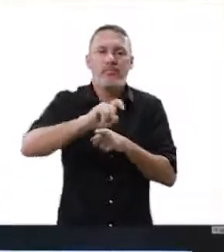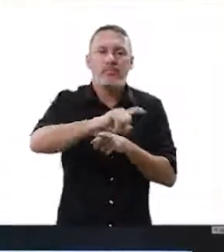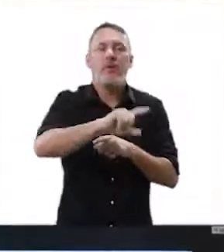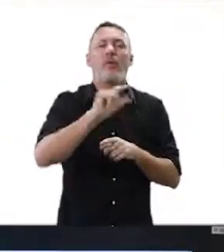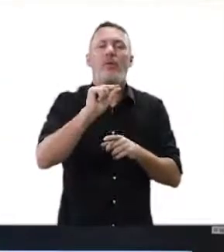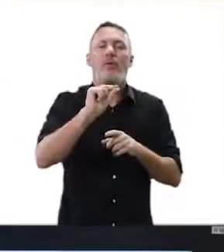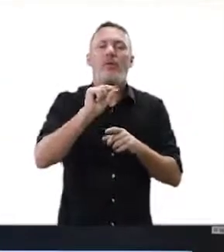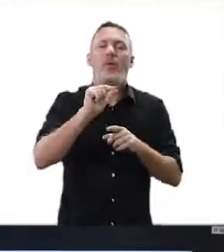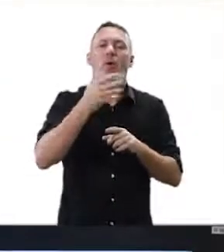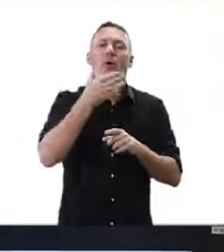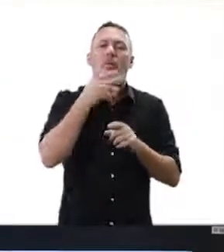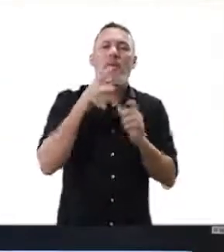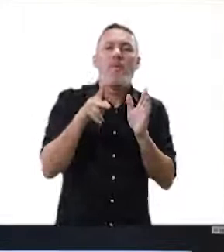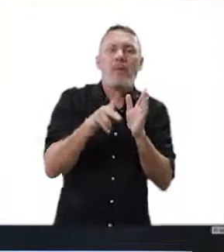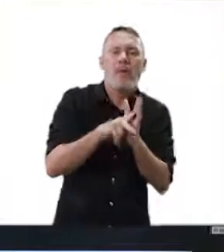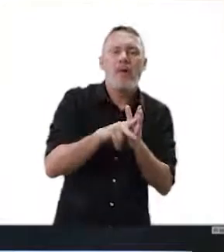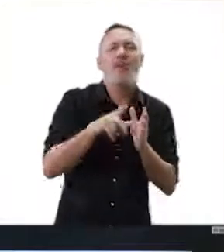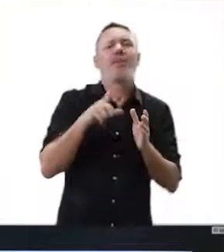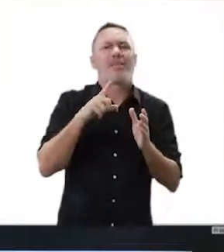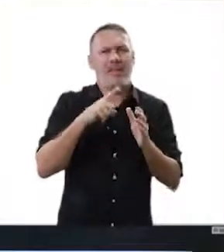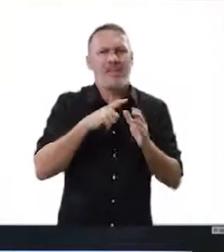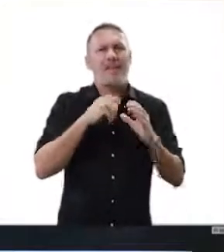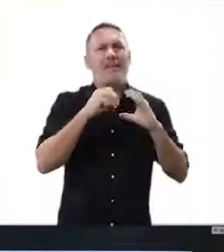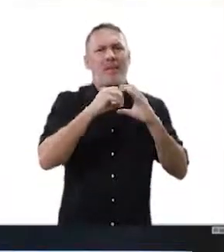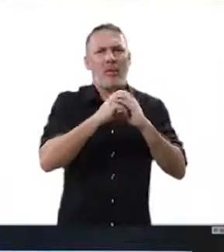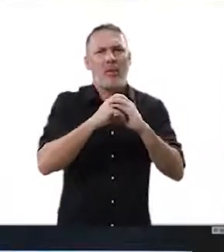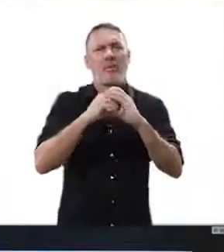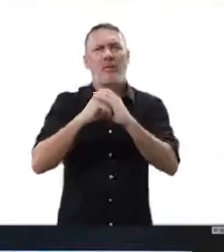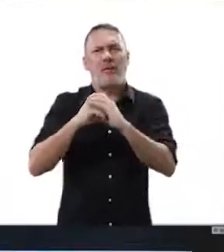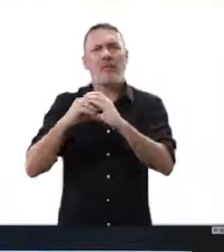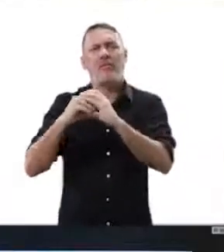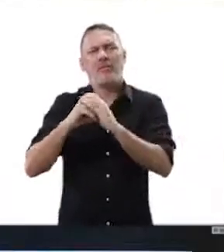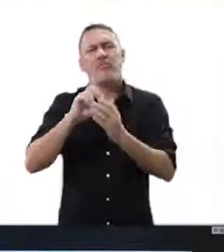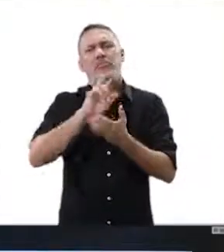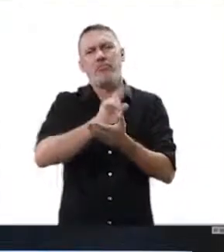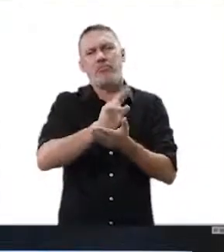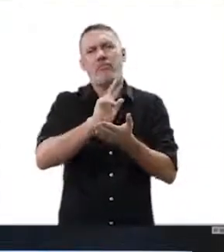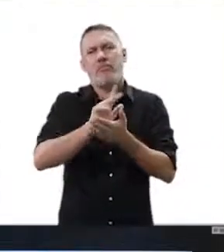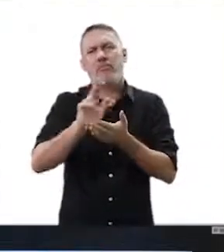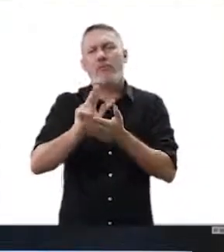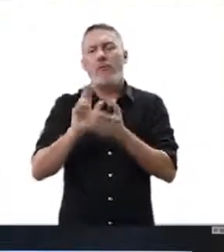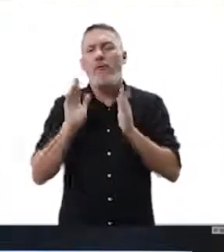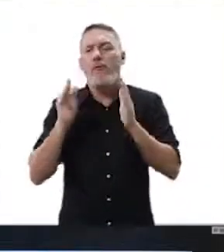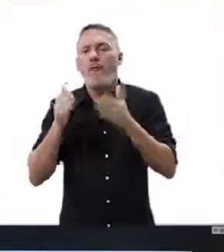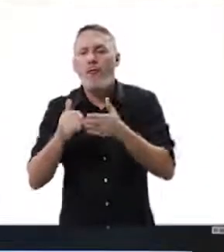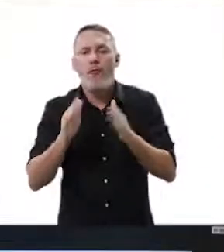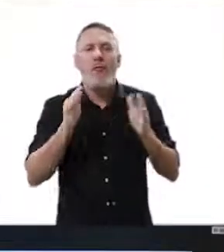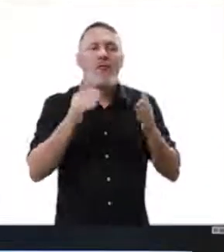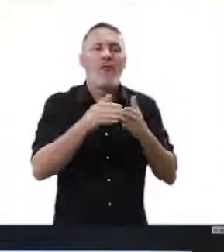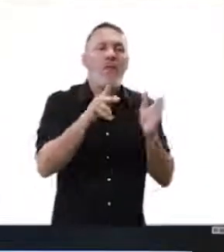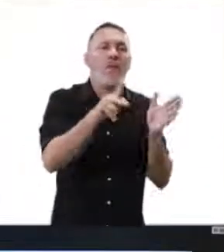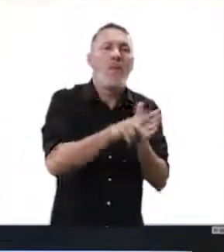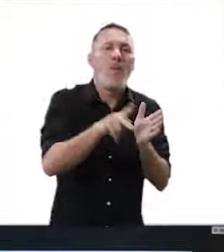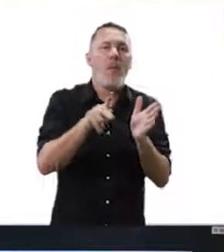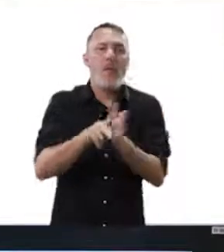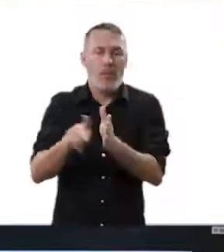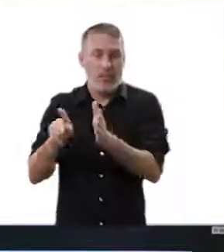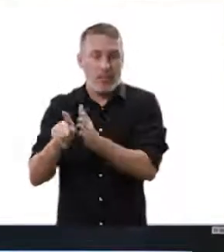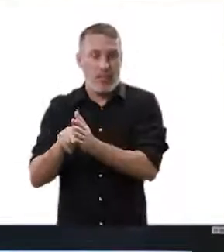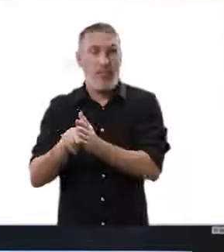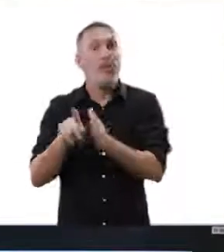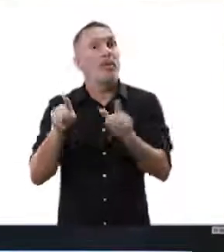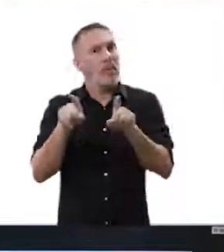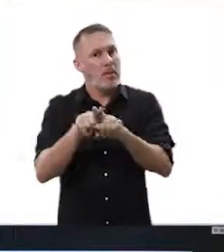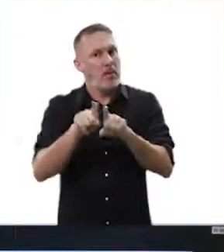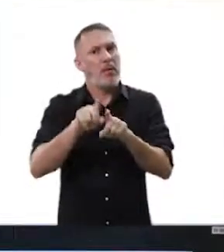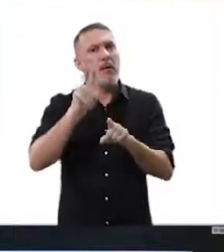reprodutiva masculina. Então, teremos um monte de células com funções específicas. E elas também irão se unir